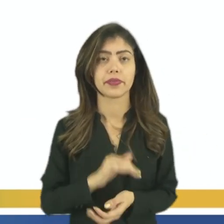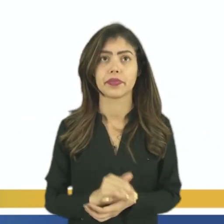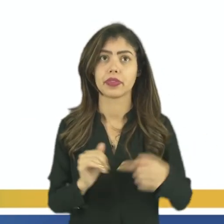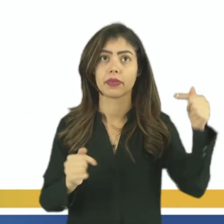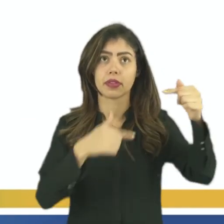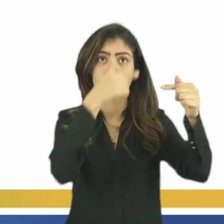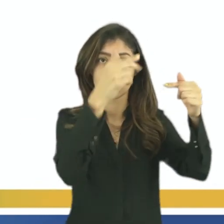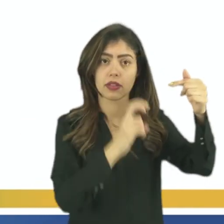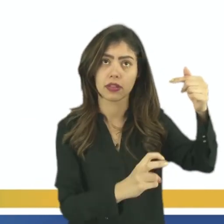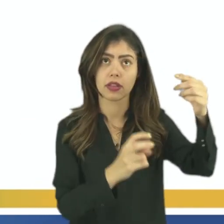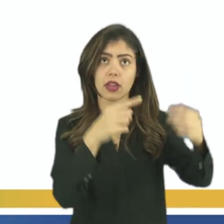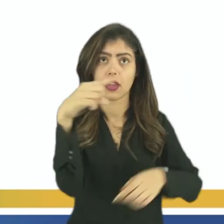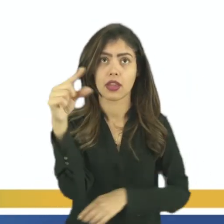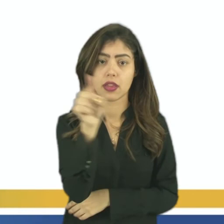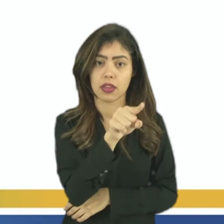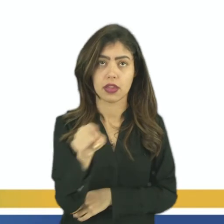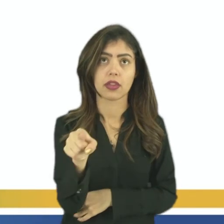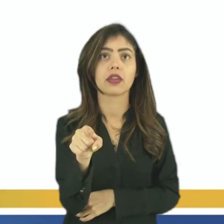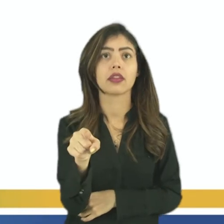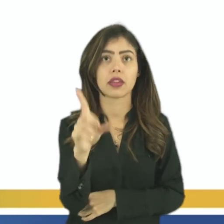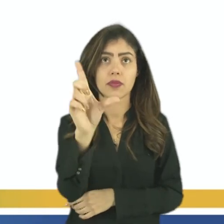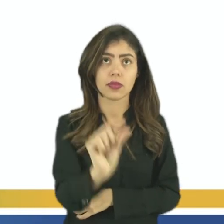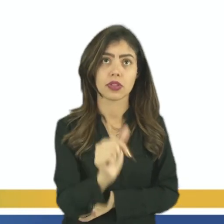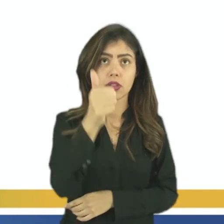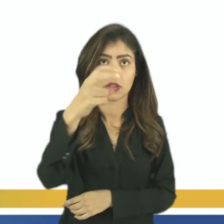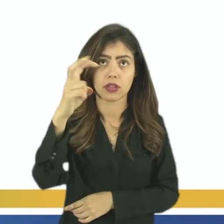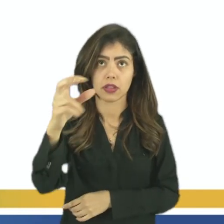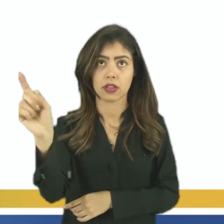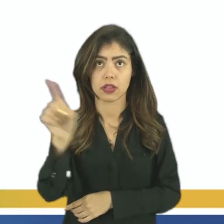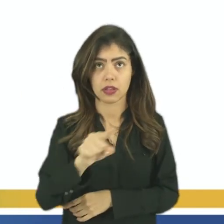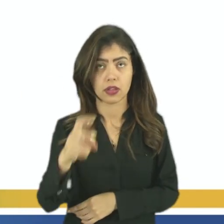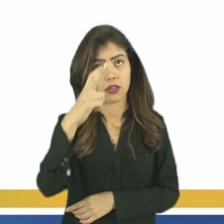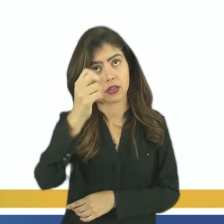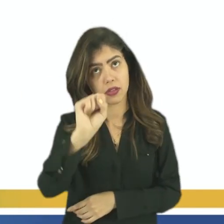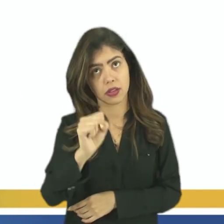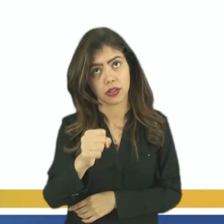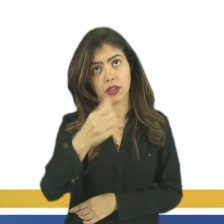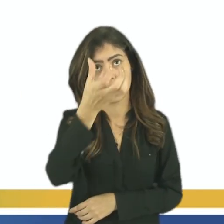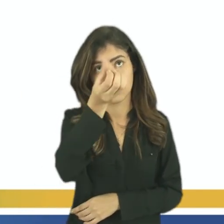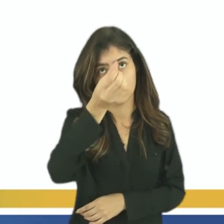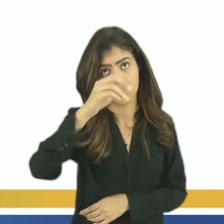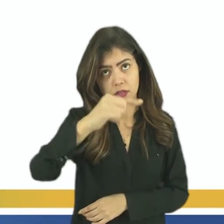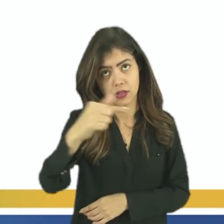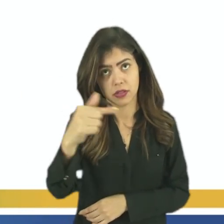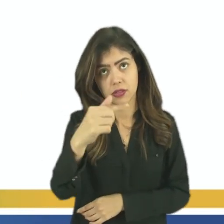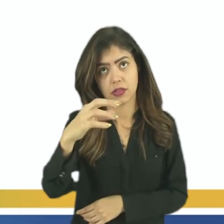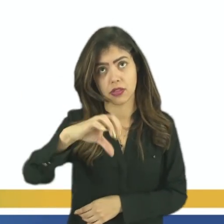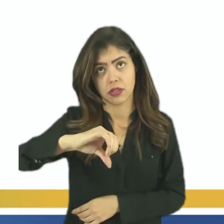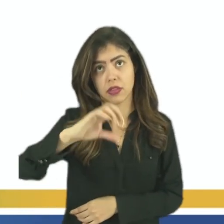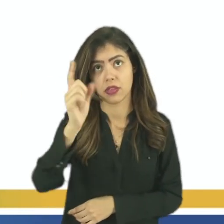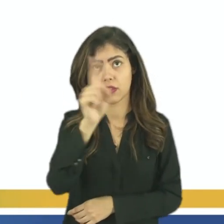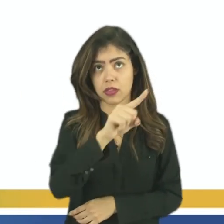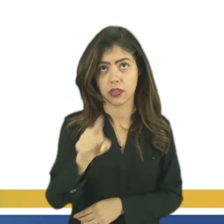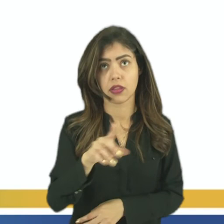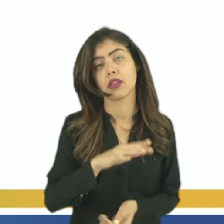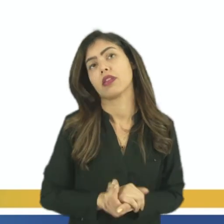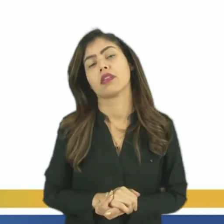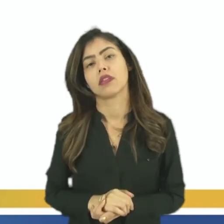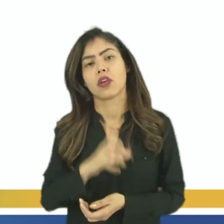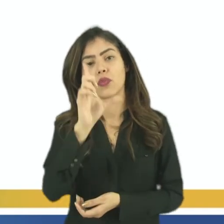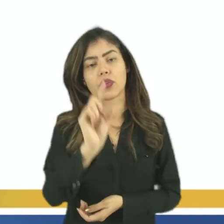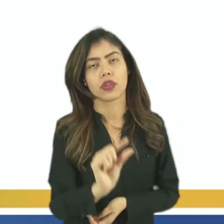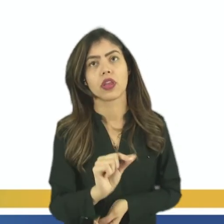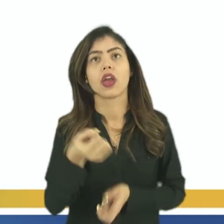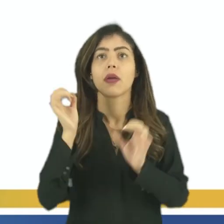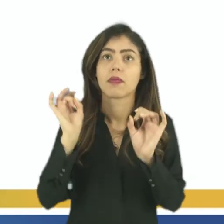- 75 é menor que menos cinco sobre quatro que é menor que 50 a vos que é menox seis nonos que é menor que 10